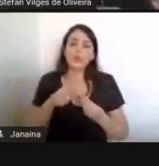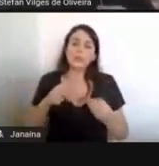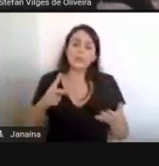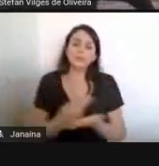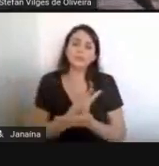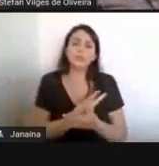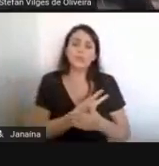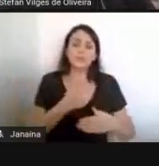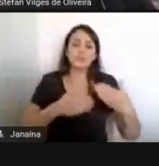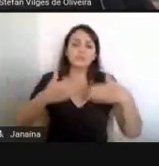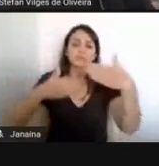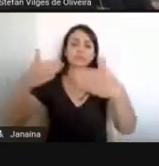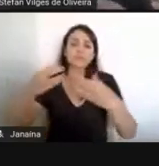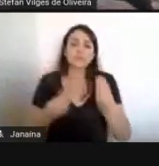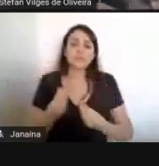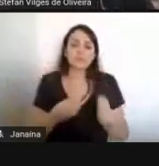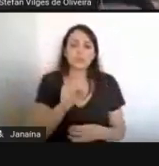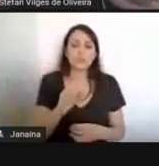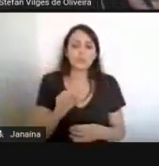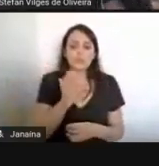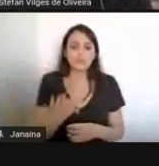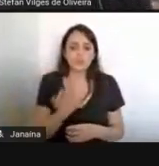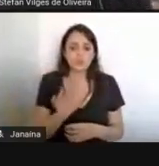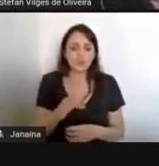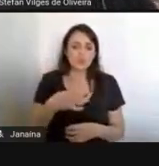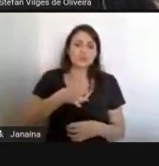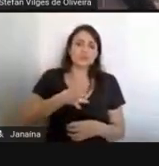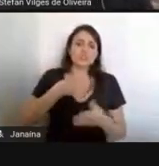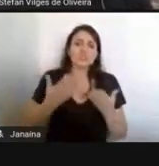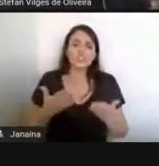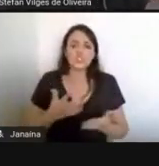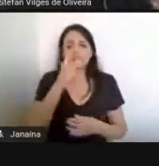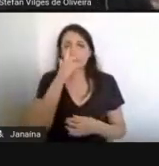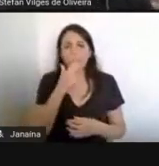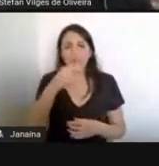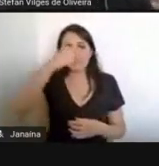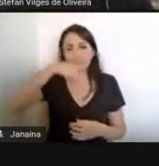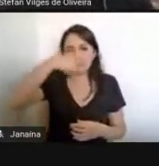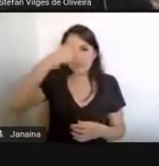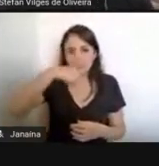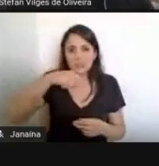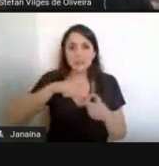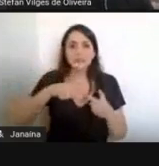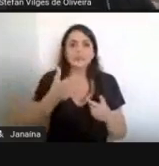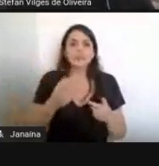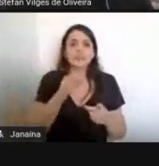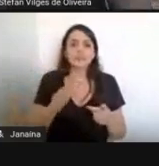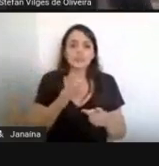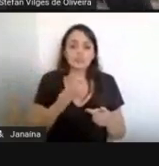temos 80% dos casos sendo casos leves, com um sintoma de resfriado, 20% serão casos mais graves, com